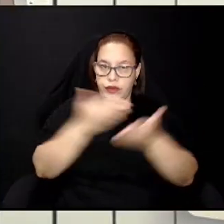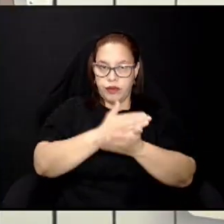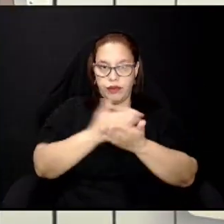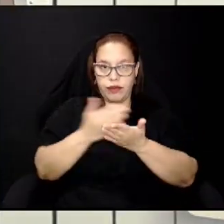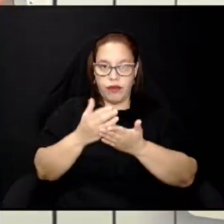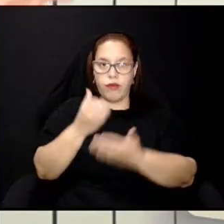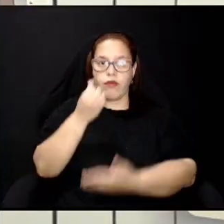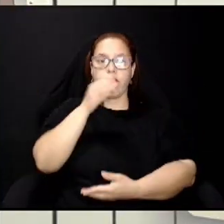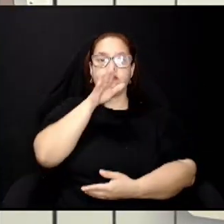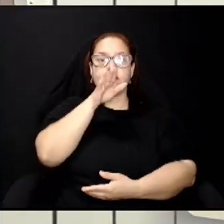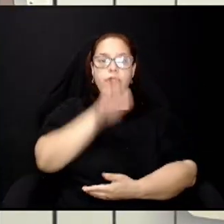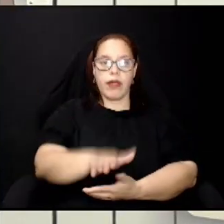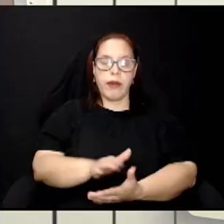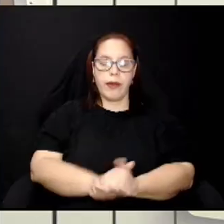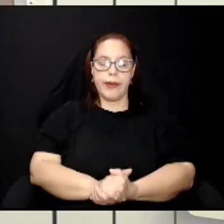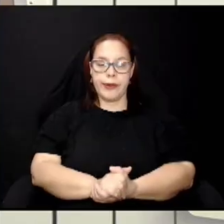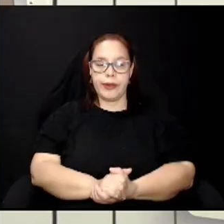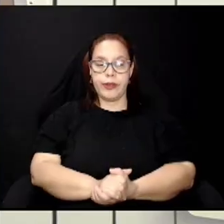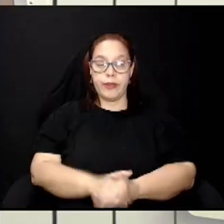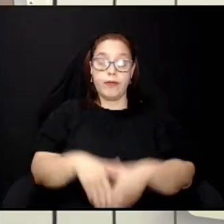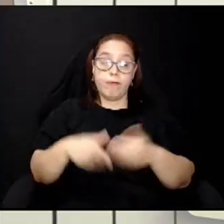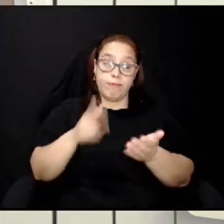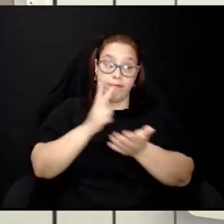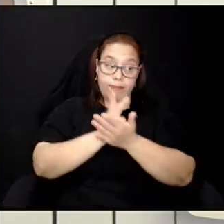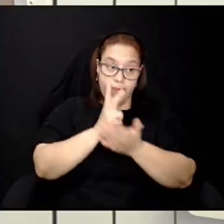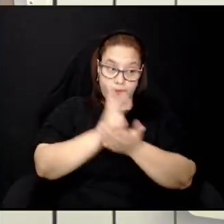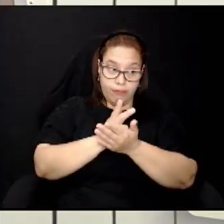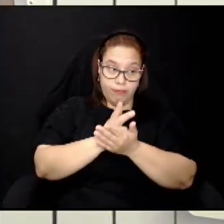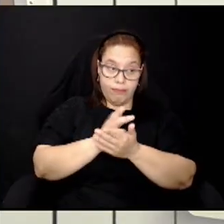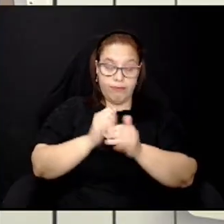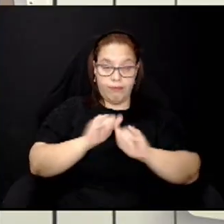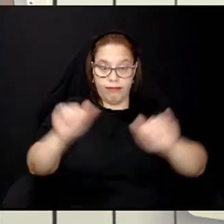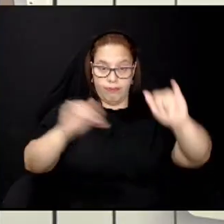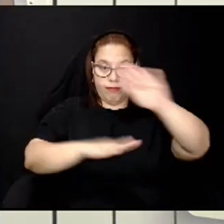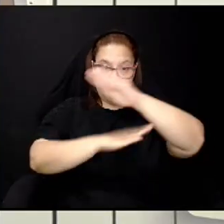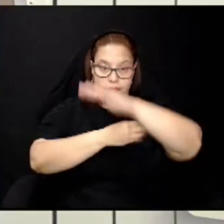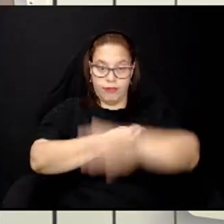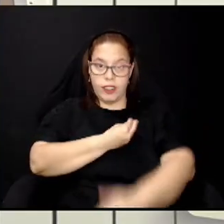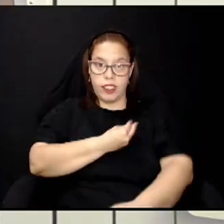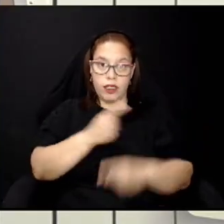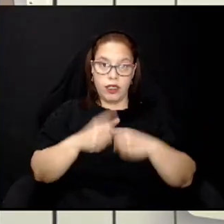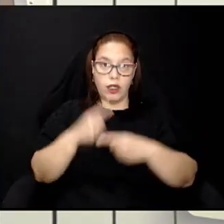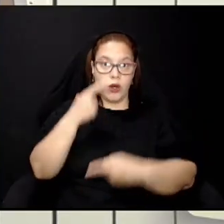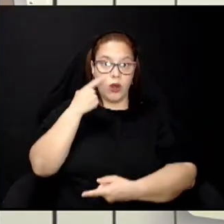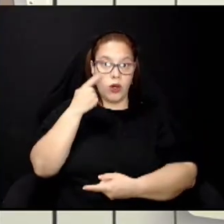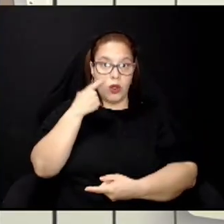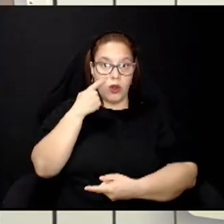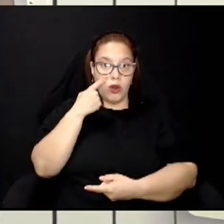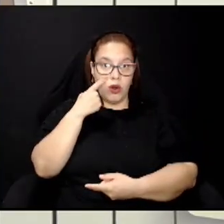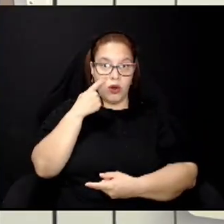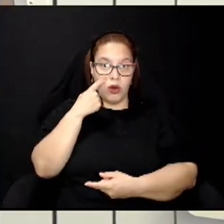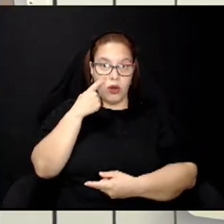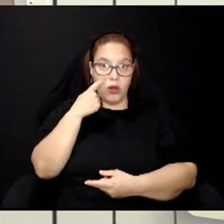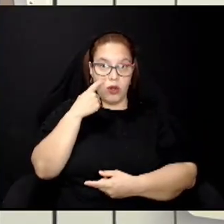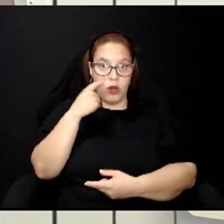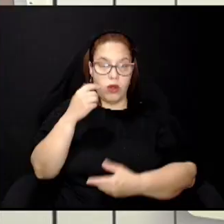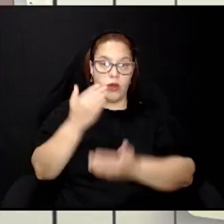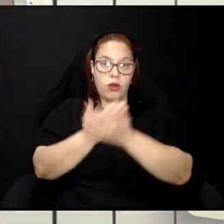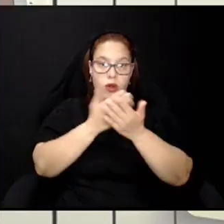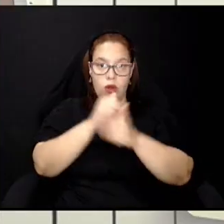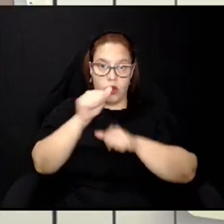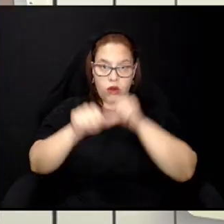da tarde. Bom, a gente segue aqui com o Jornal Câmara Notícia ao vivo porque, olha só, o estudo das mudanças climáticas